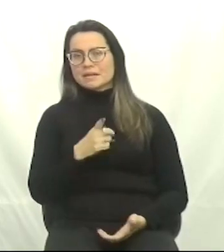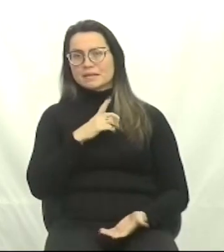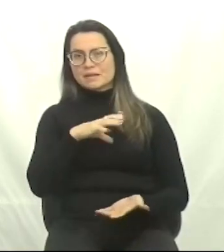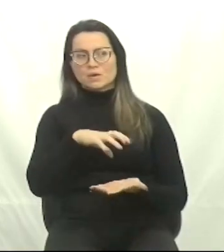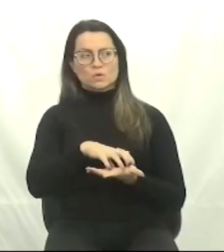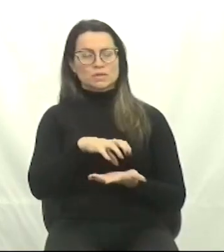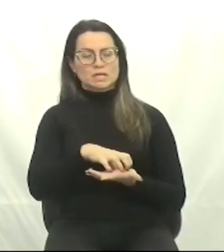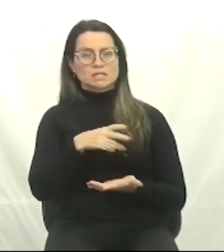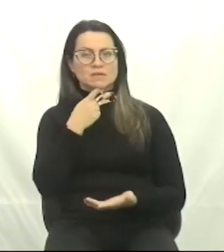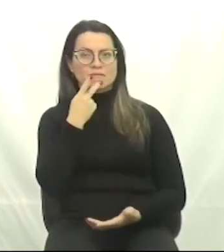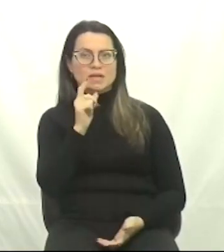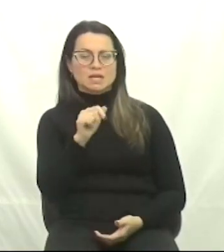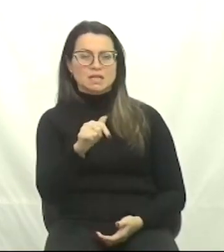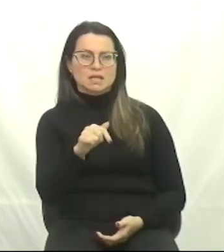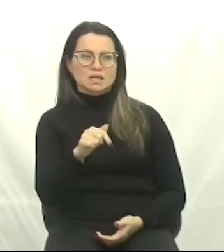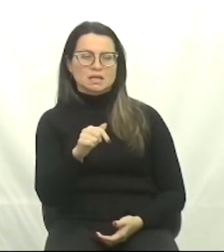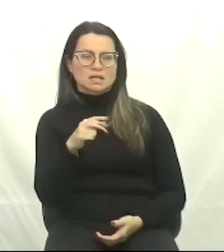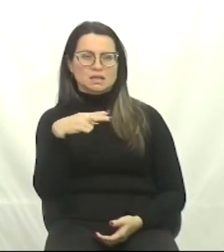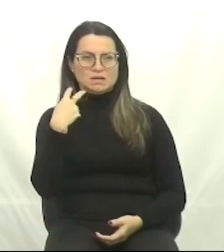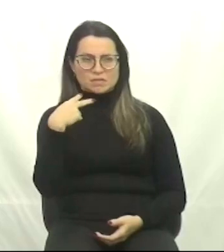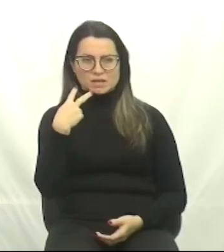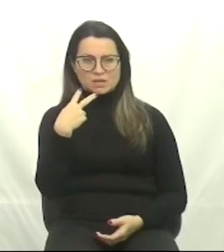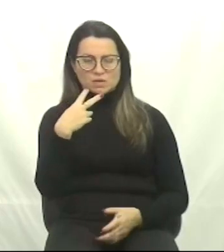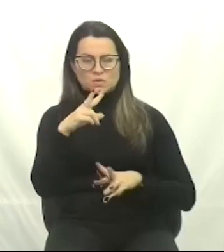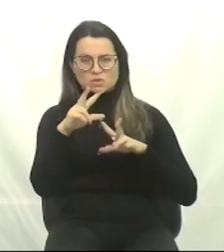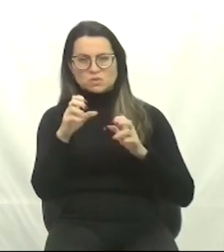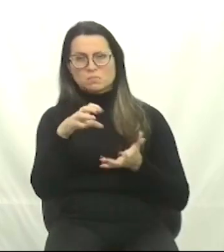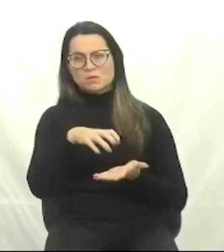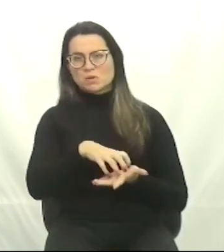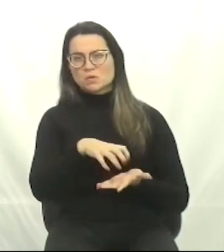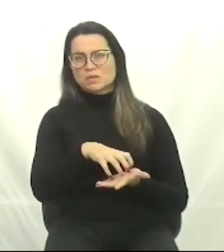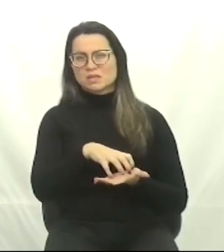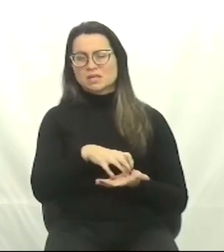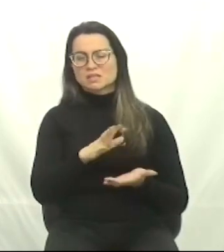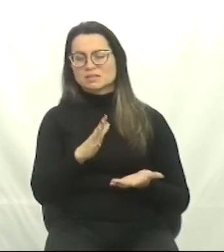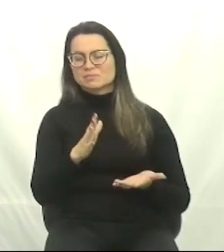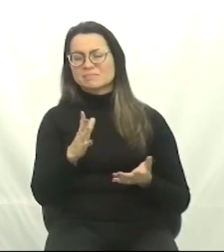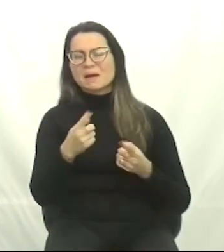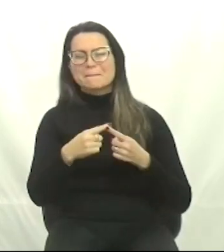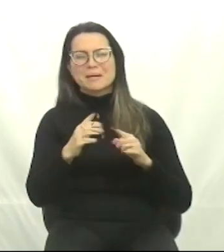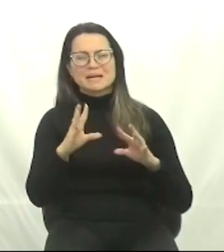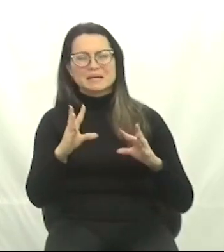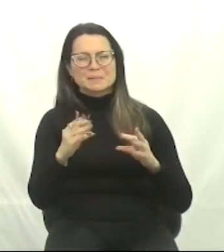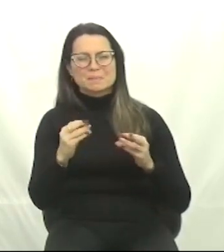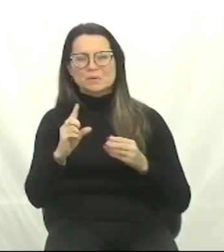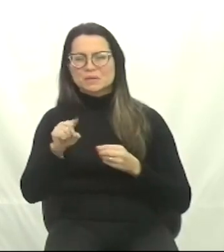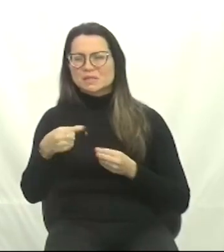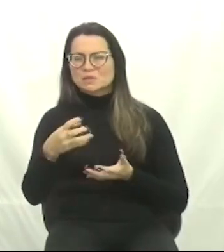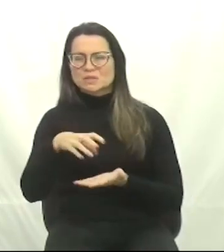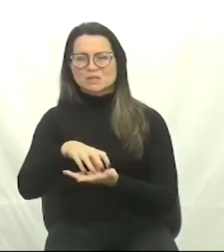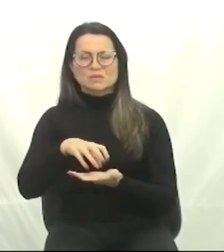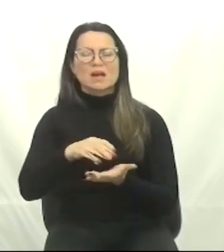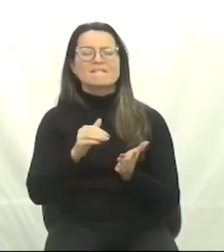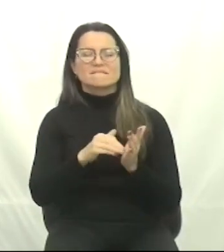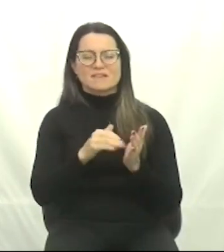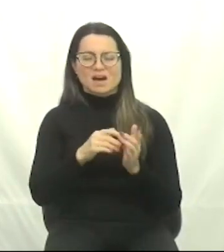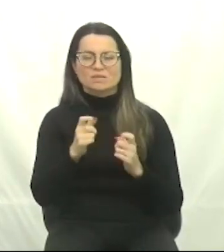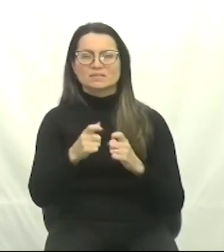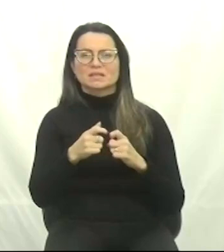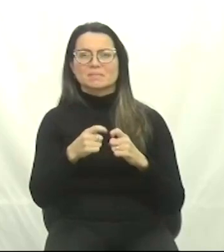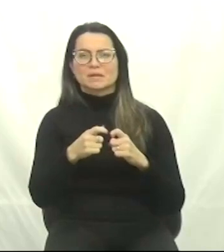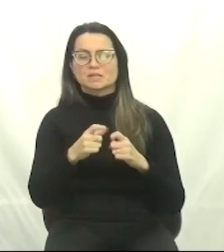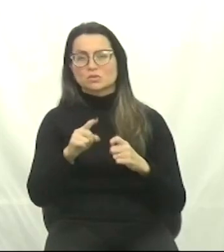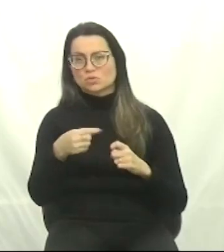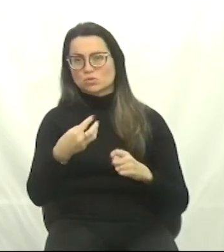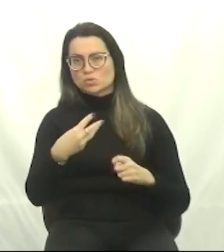falando da unidade aqui, o vereador Daniel, simplesmente uma unidade, mas na realidade nós sabemos de tantas outras que faltam. É claro que nos próximos 35